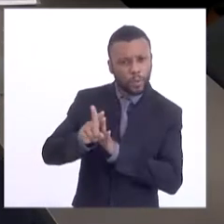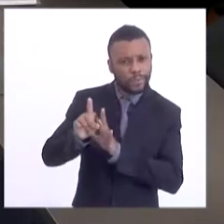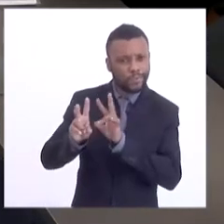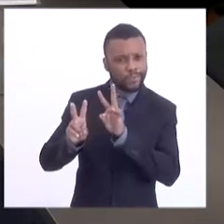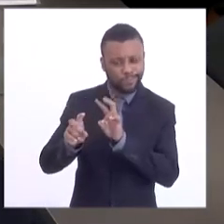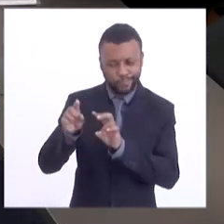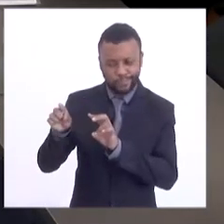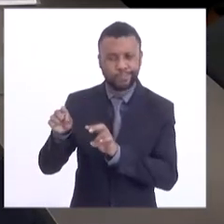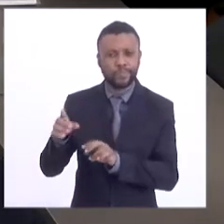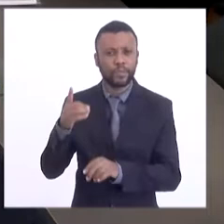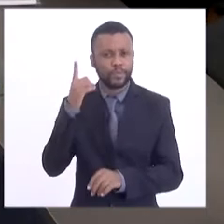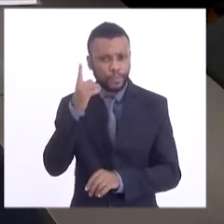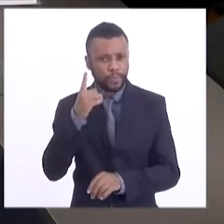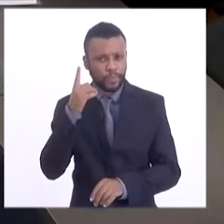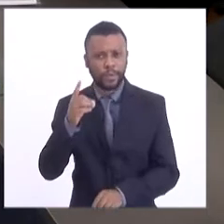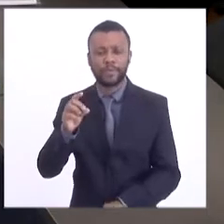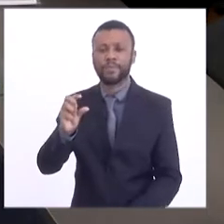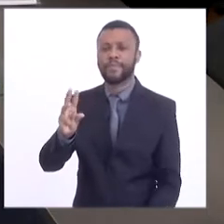bom